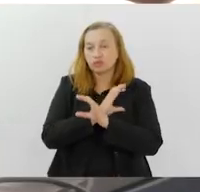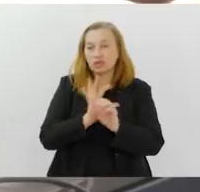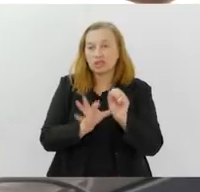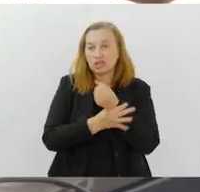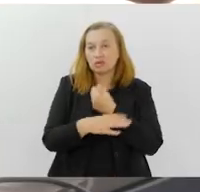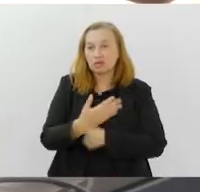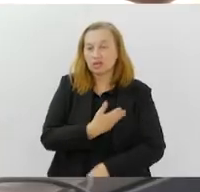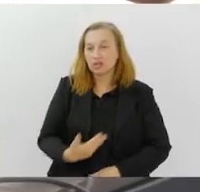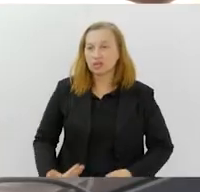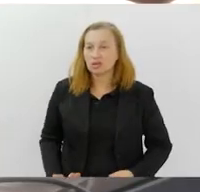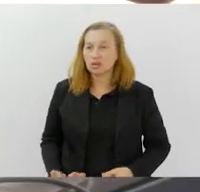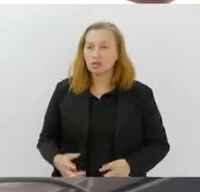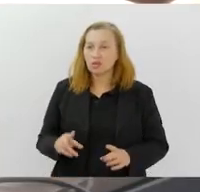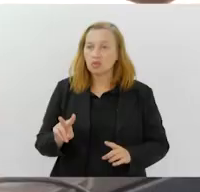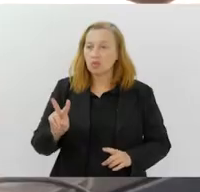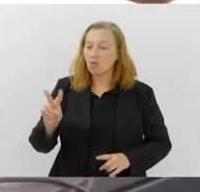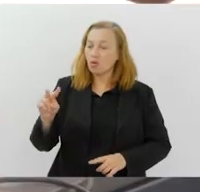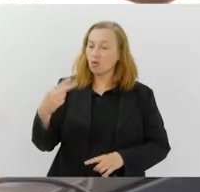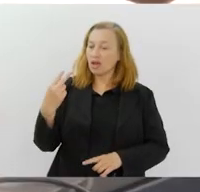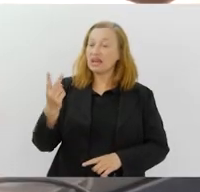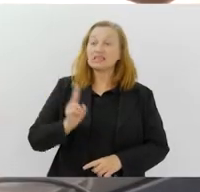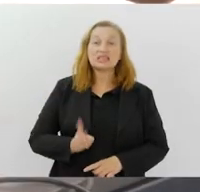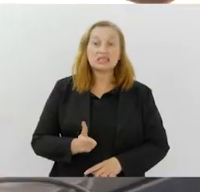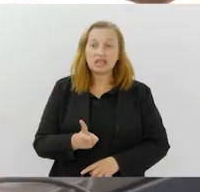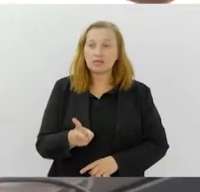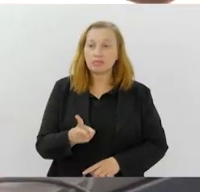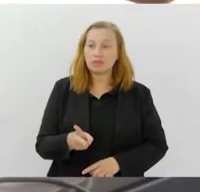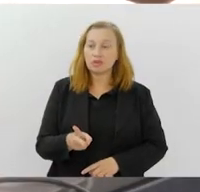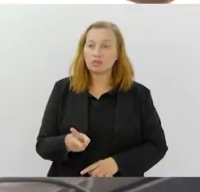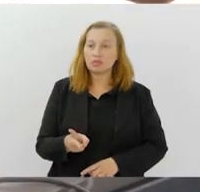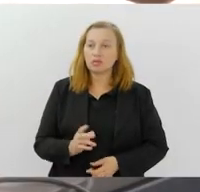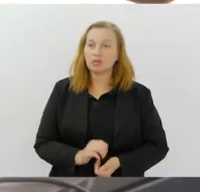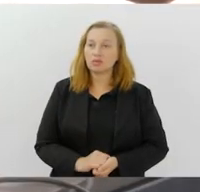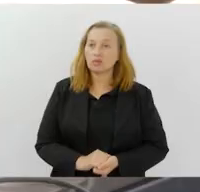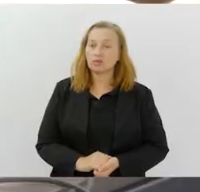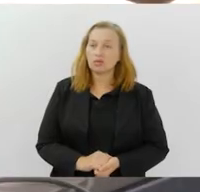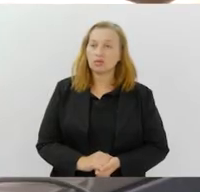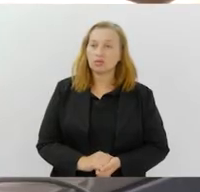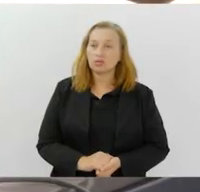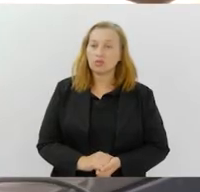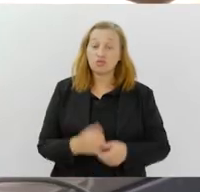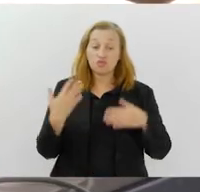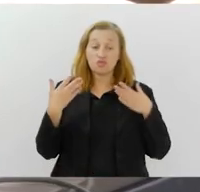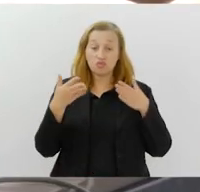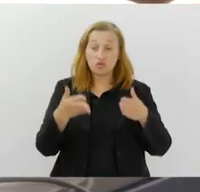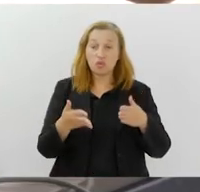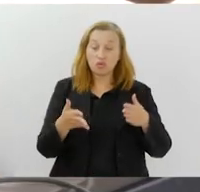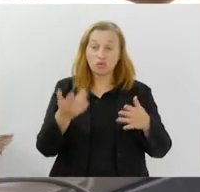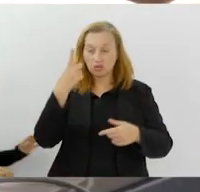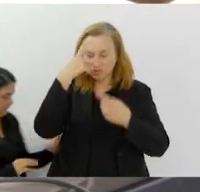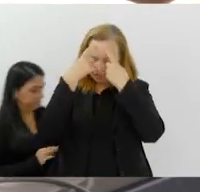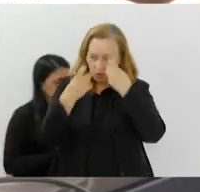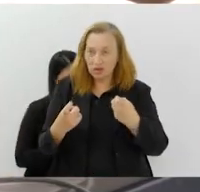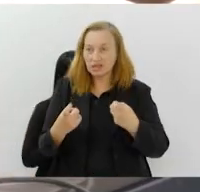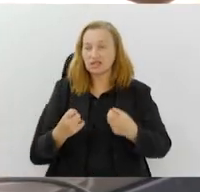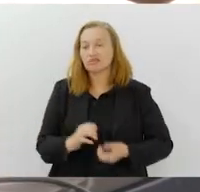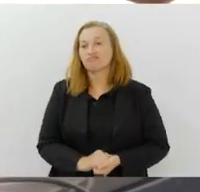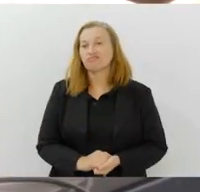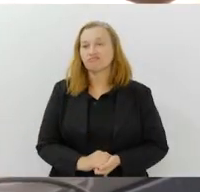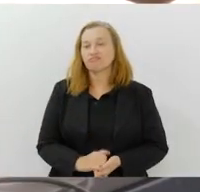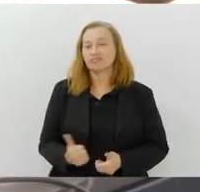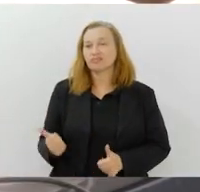pública nos olhar sempre como o ponto focal da violência